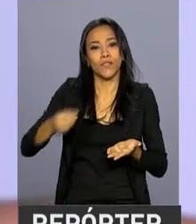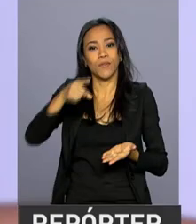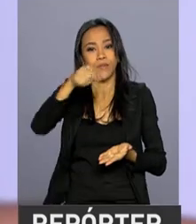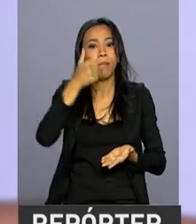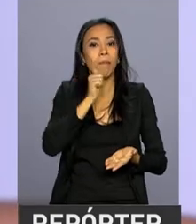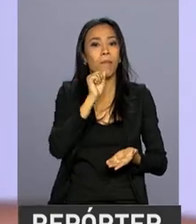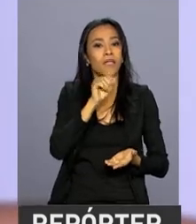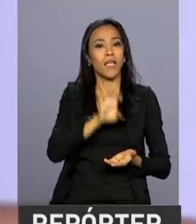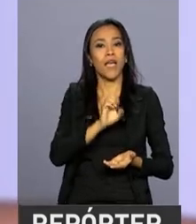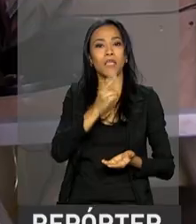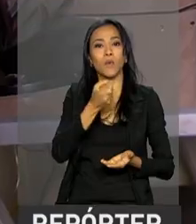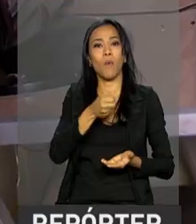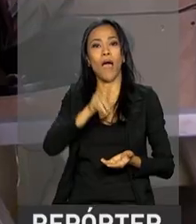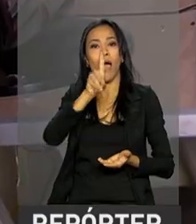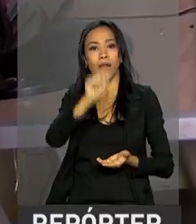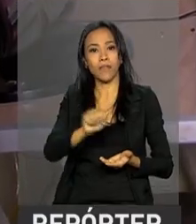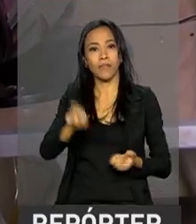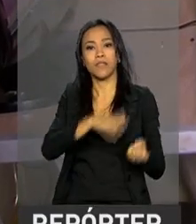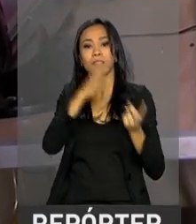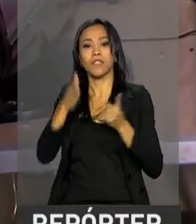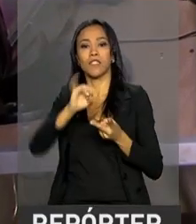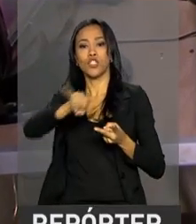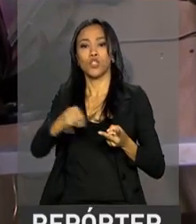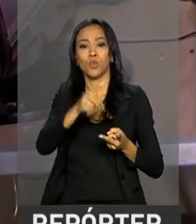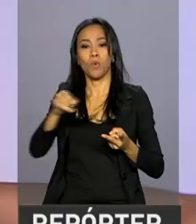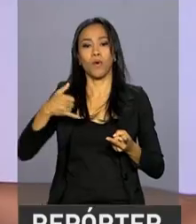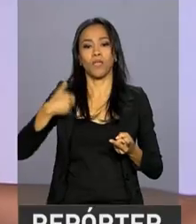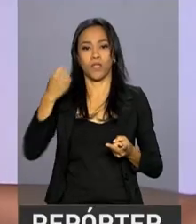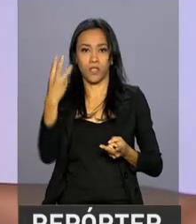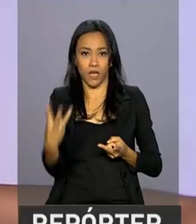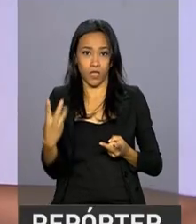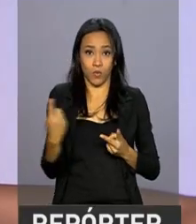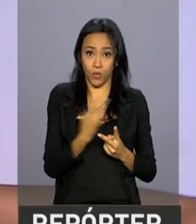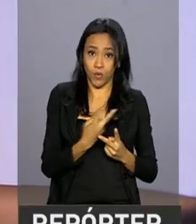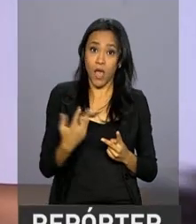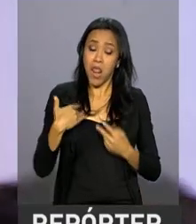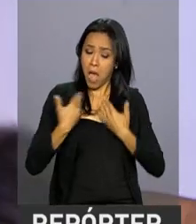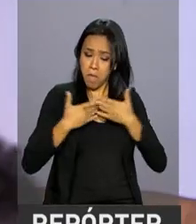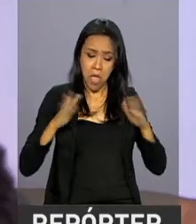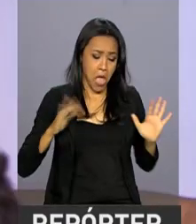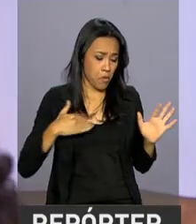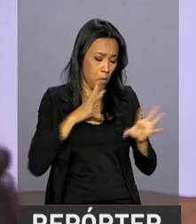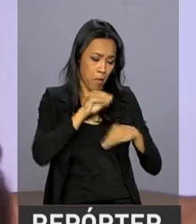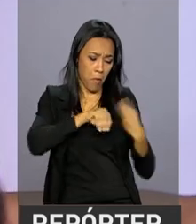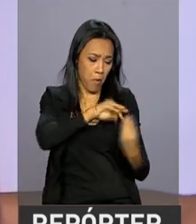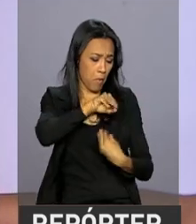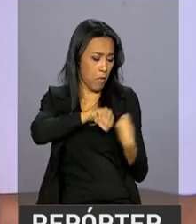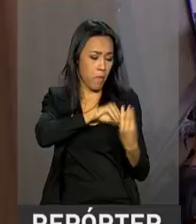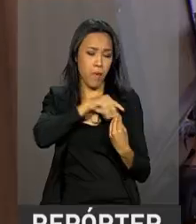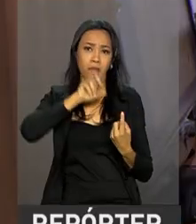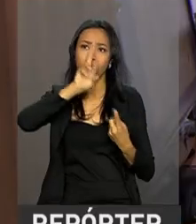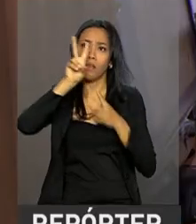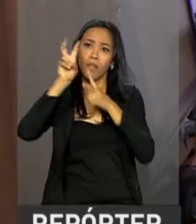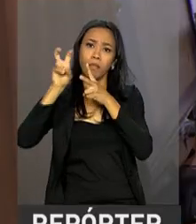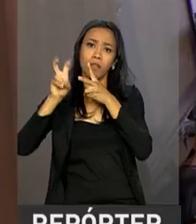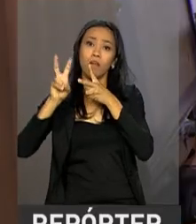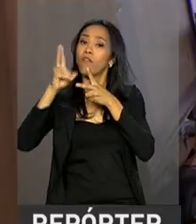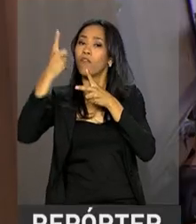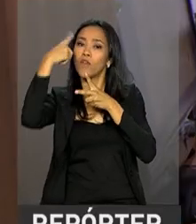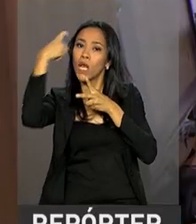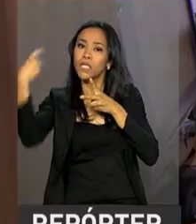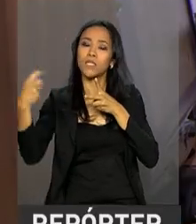de eduarda de sete anos e do joão de 3 ela conta que fala abertamente com as crianças sobre assuntos como violência